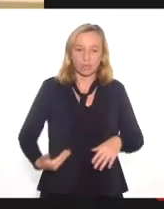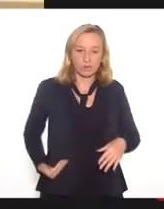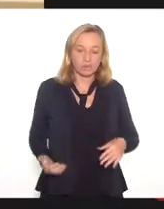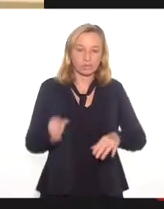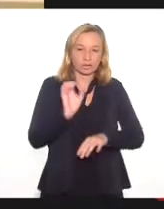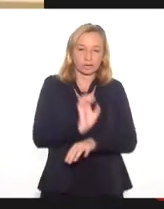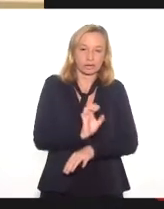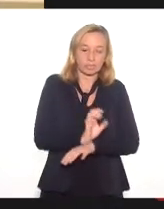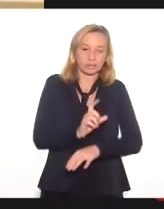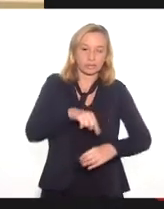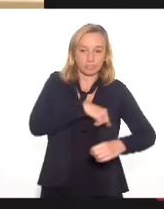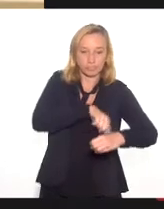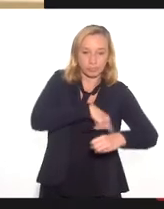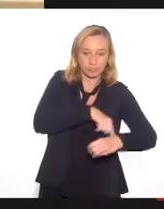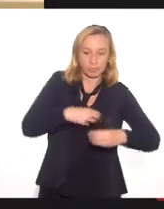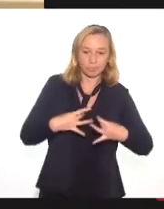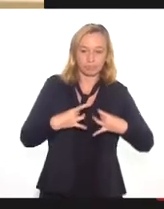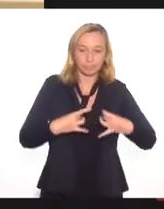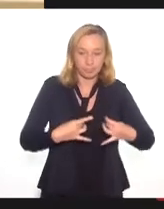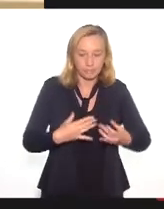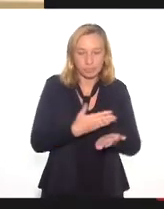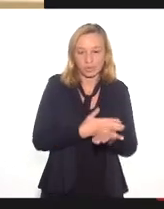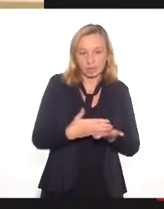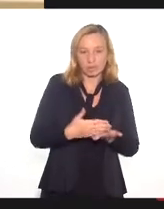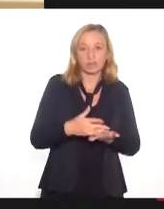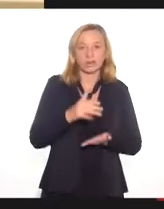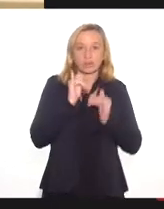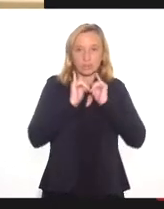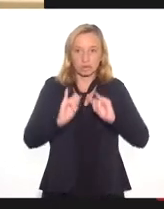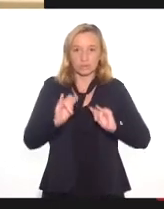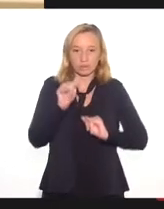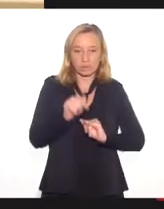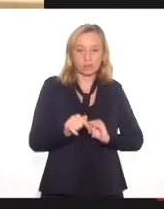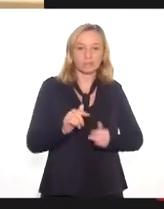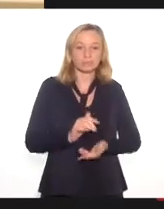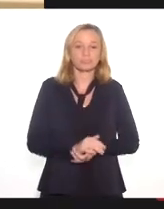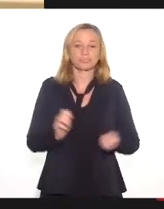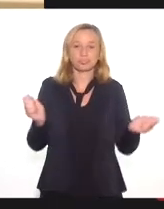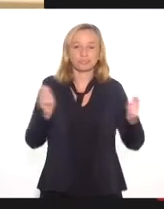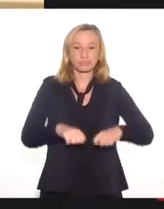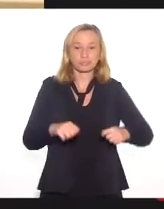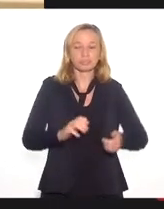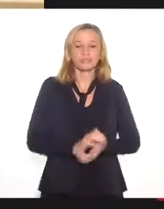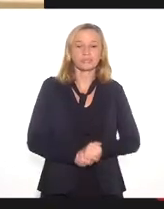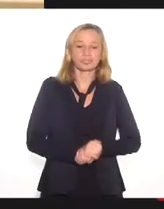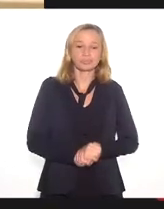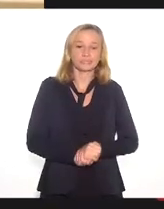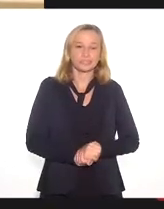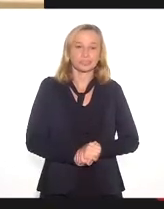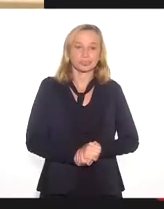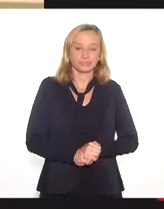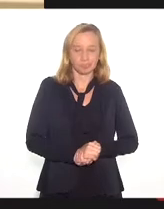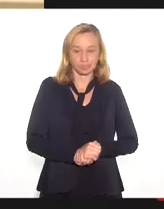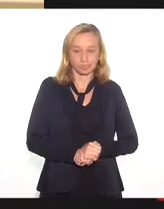comunitária como um projeto piloto. Então, anuncio aqui essa possibilidade e estaremos com o